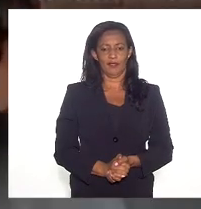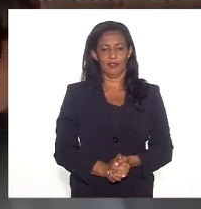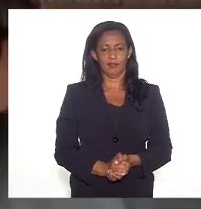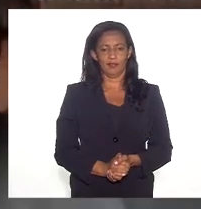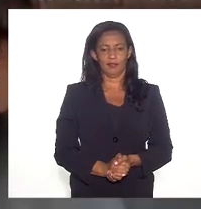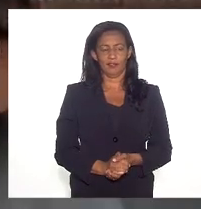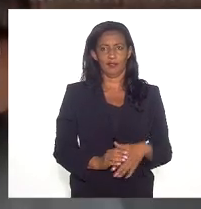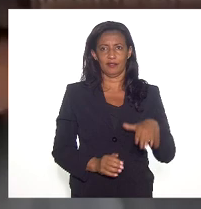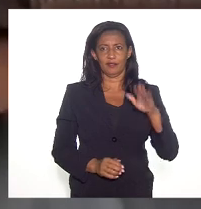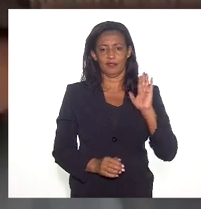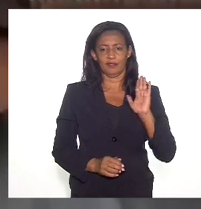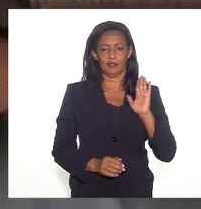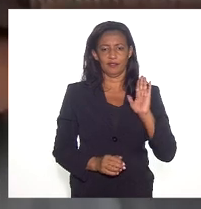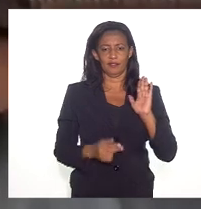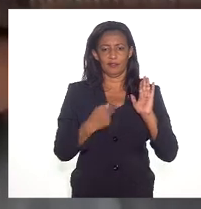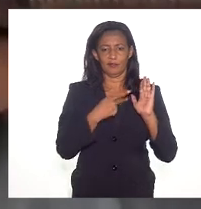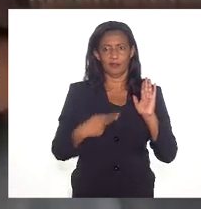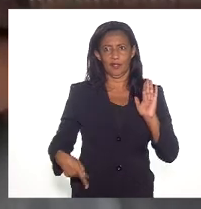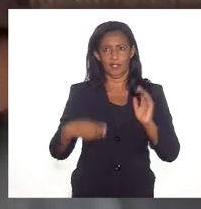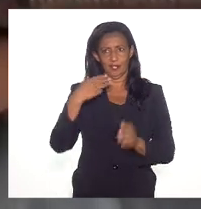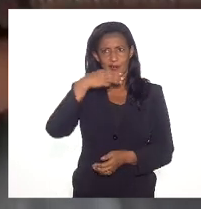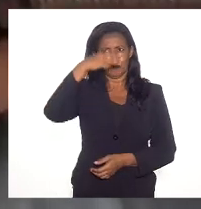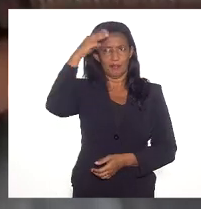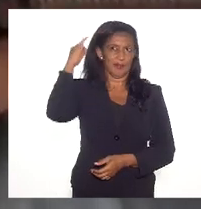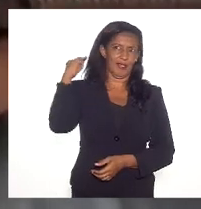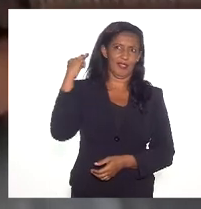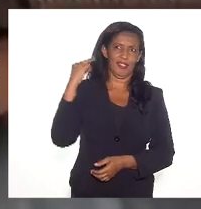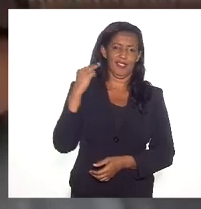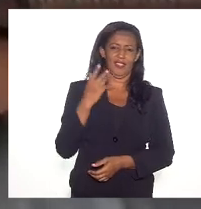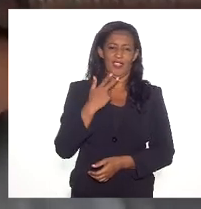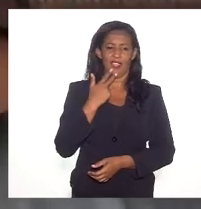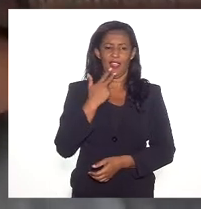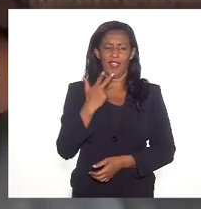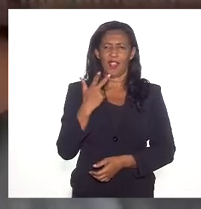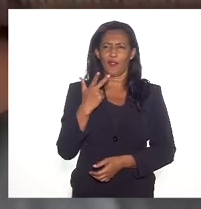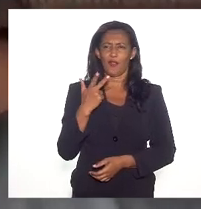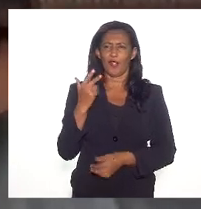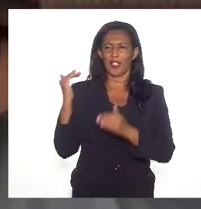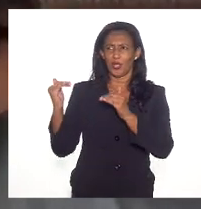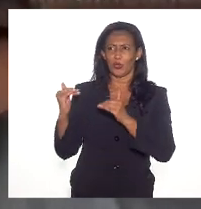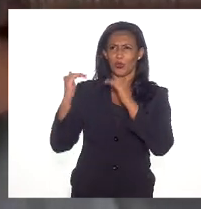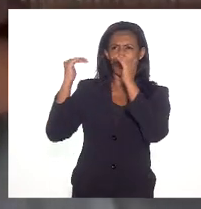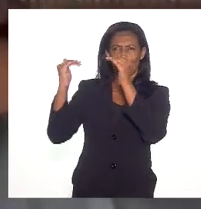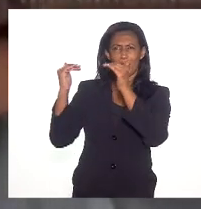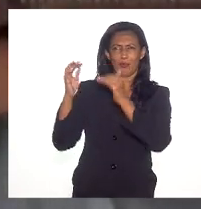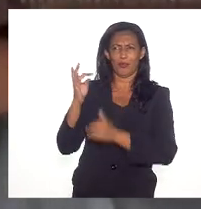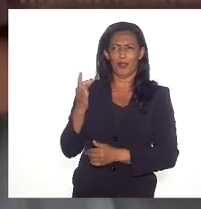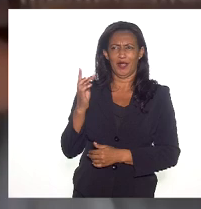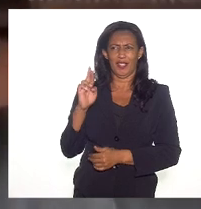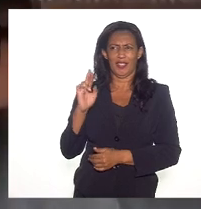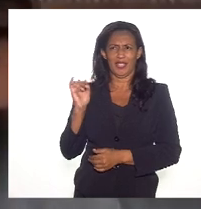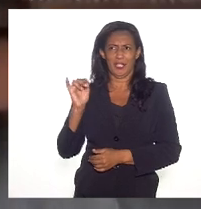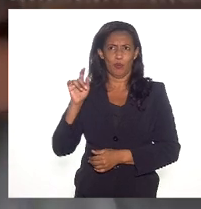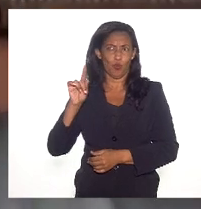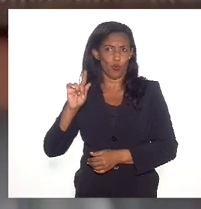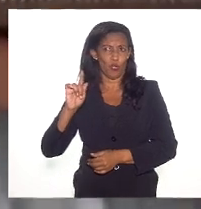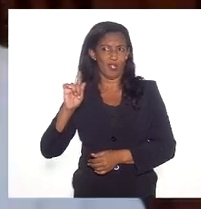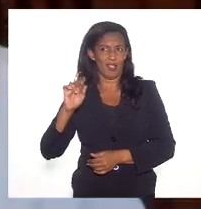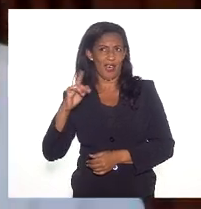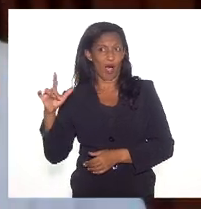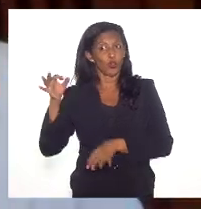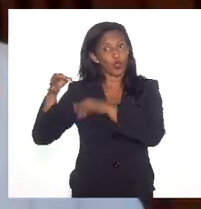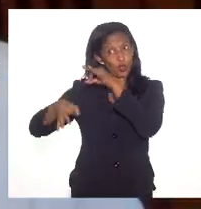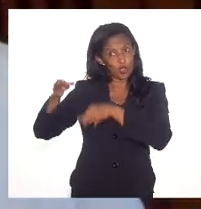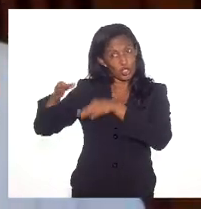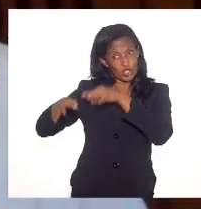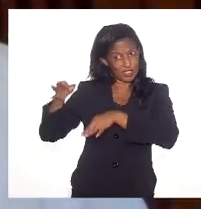aqui, deputado presidente Márcio Pacheco, que eu falei Supremo Tribunal, mas Supremo Superior Tribunal de Justiça. Justiça.